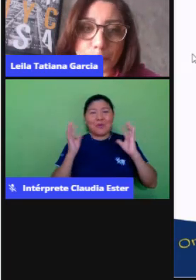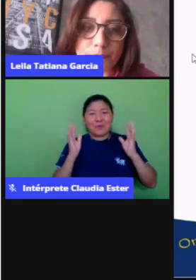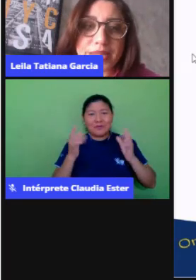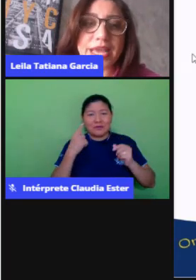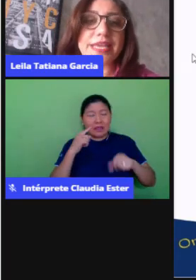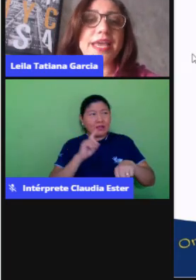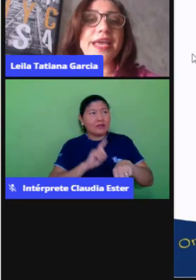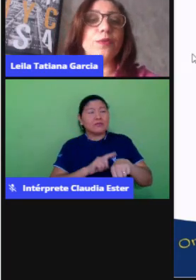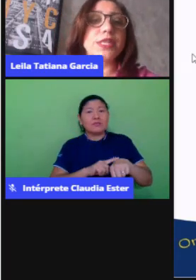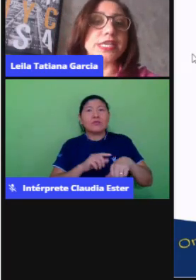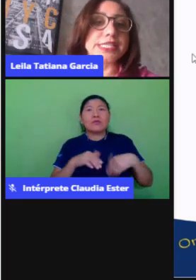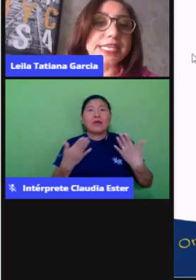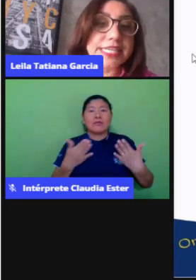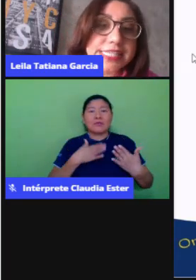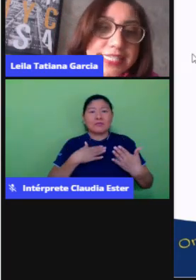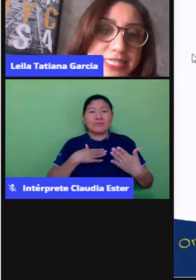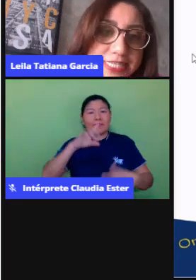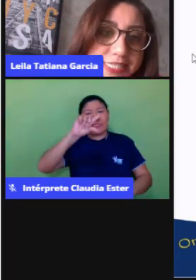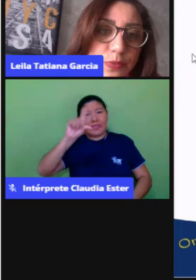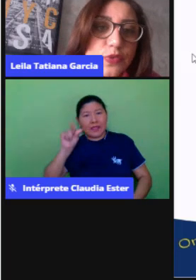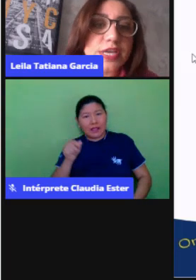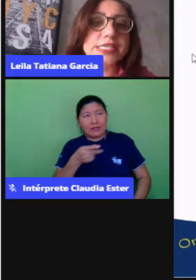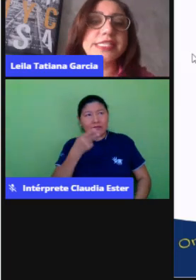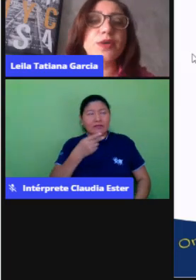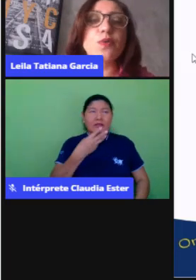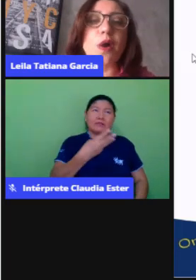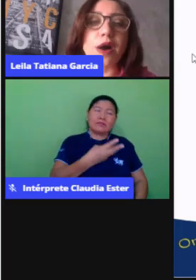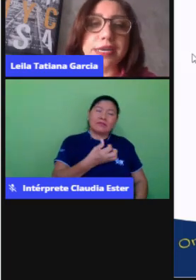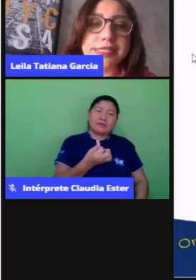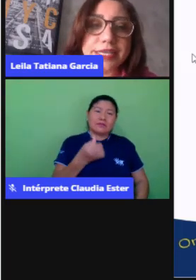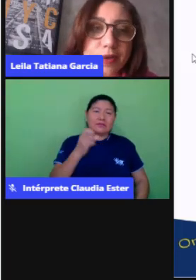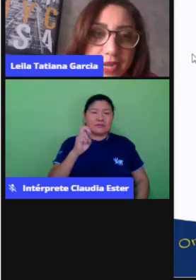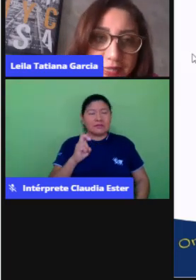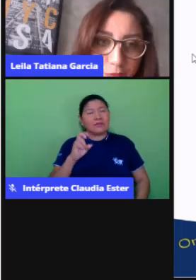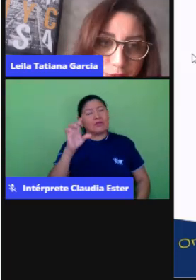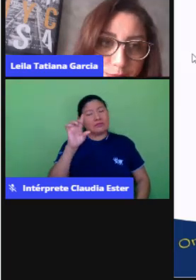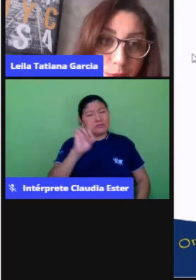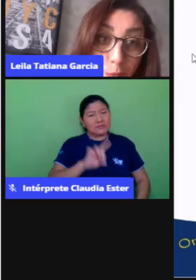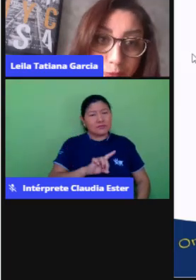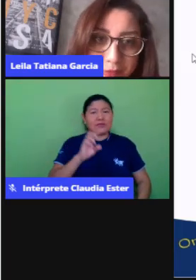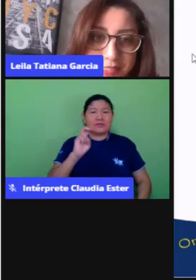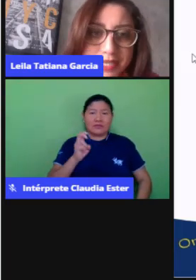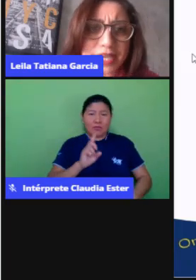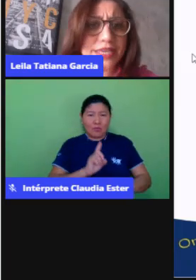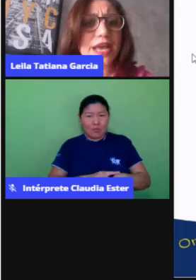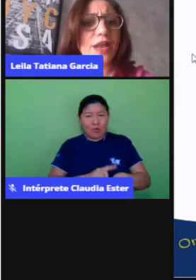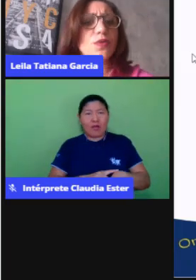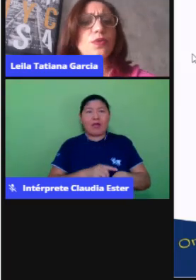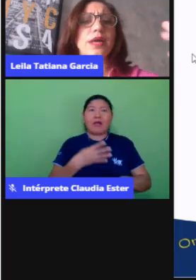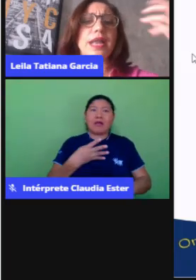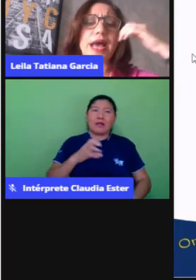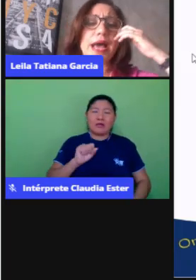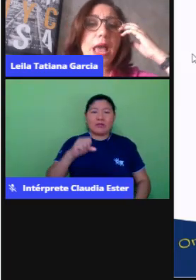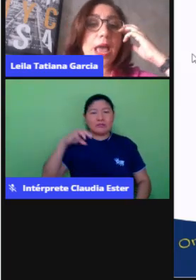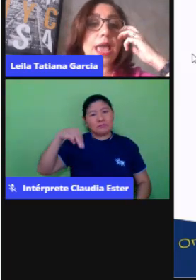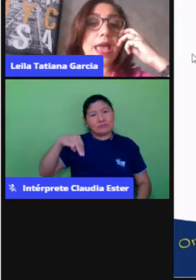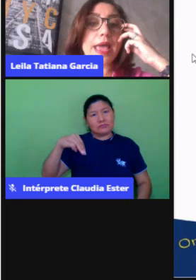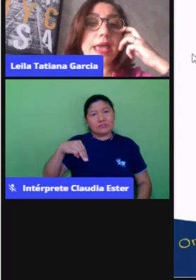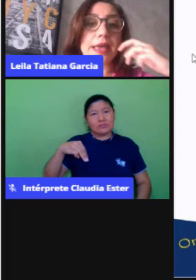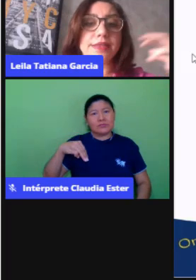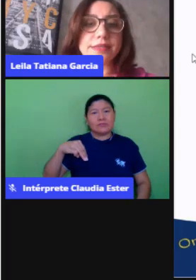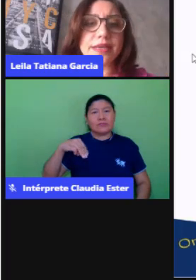meu tempo? E aí a Lua diz, 365 dias, 5 horas e 48 minutos. E a Lua